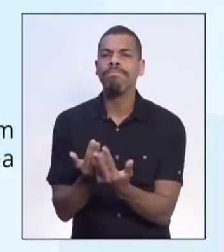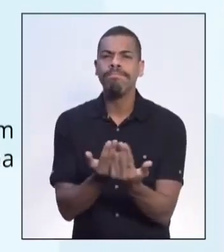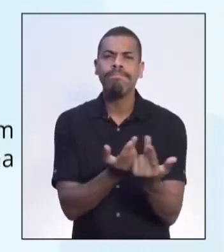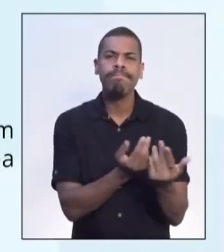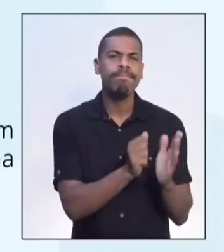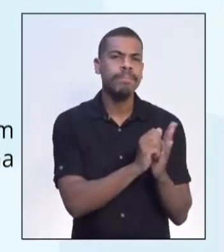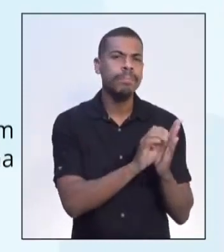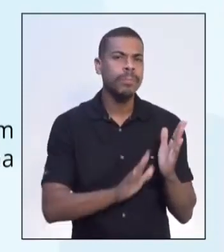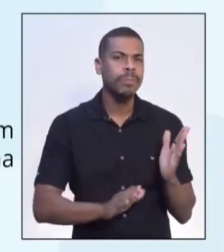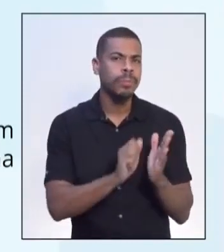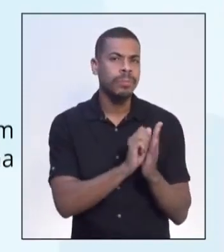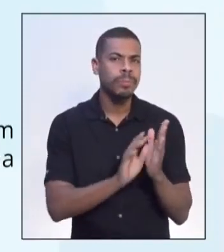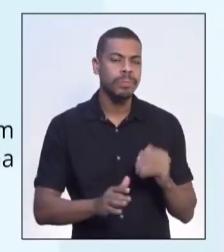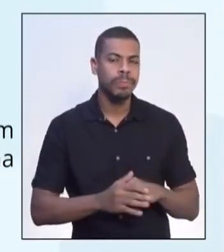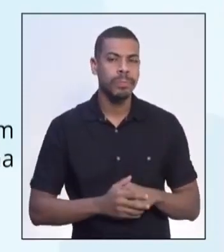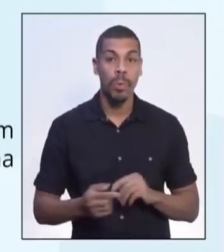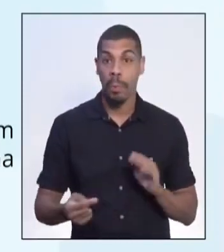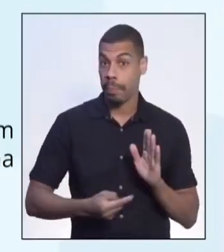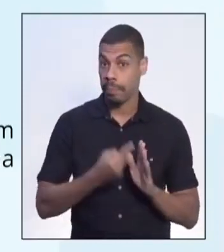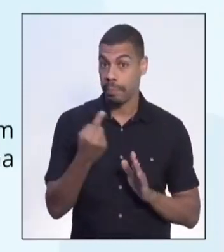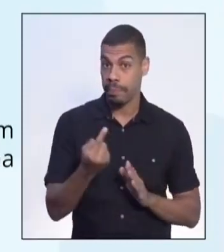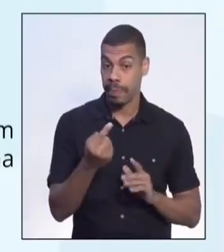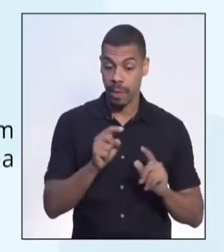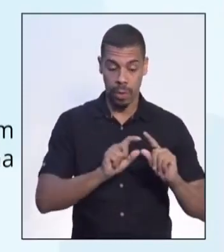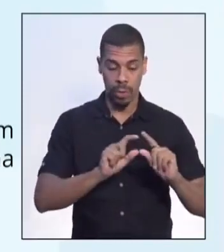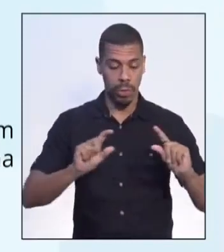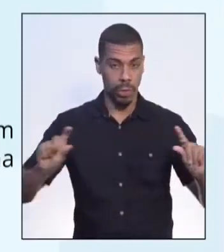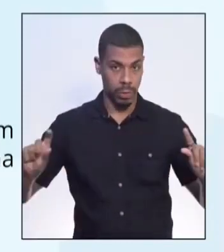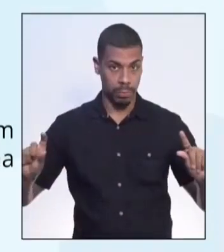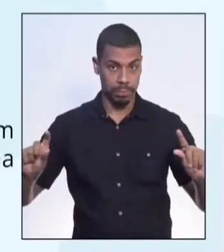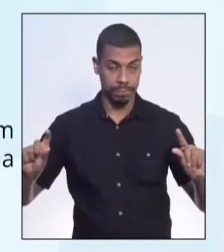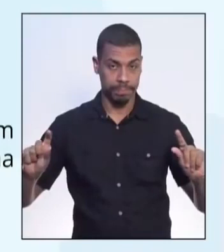mesma coisa. Primeiro, a forma